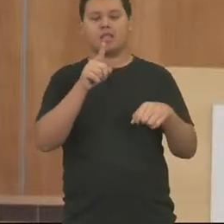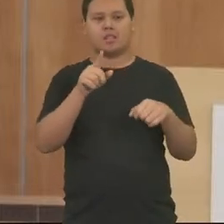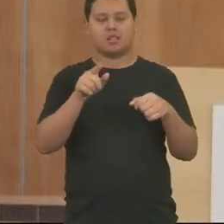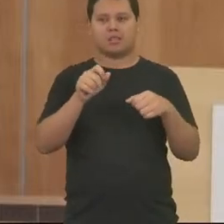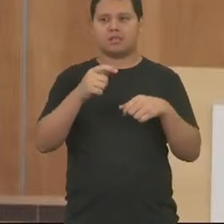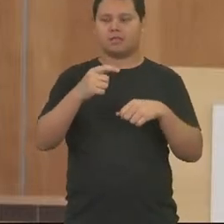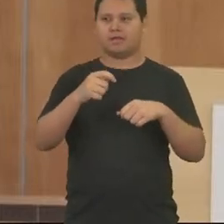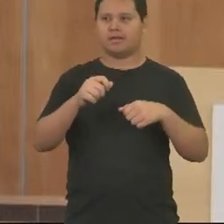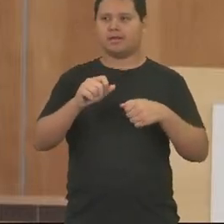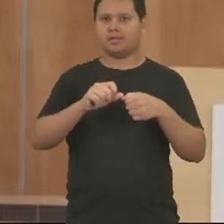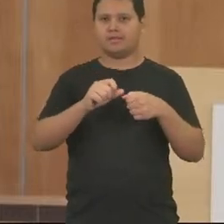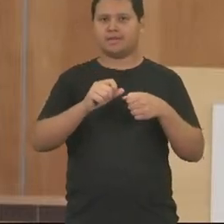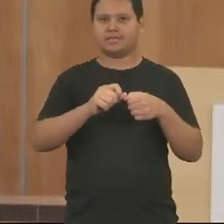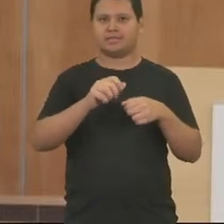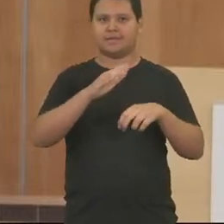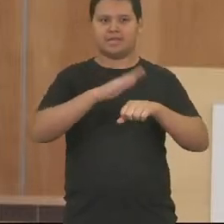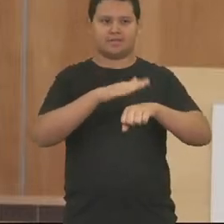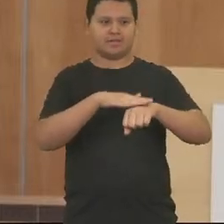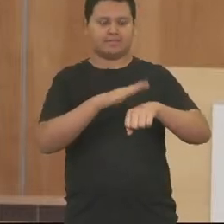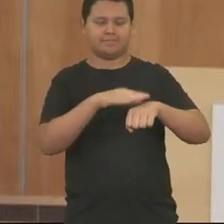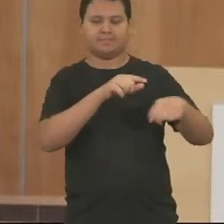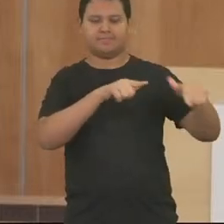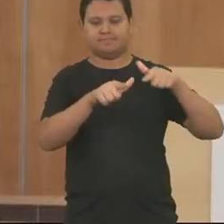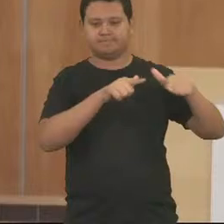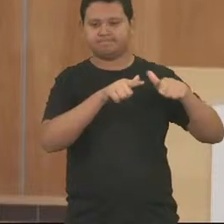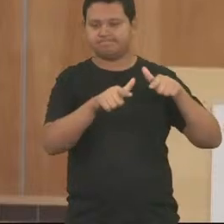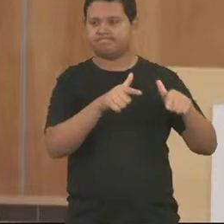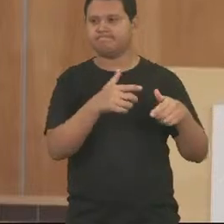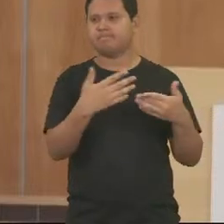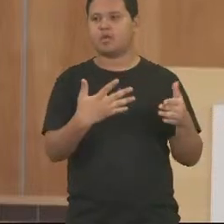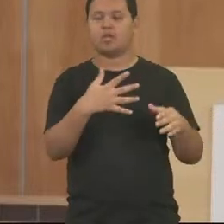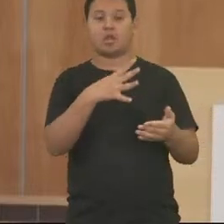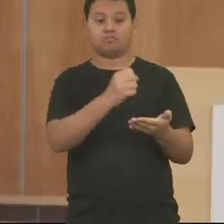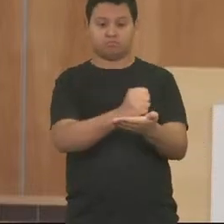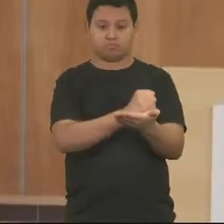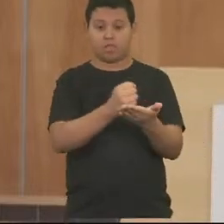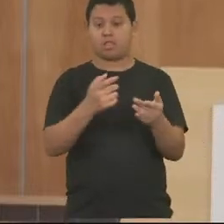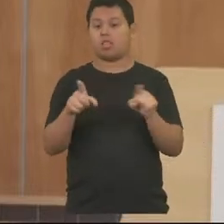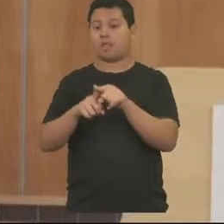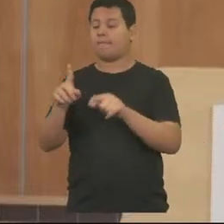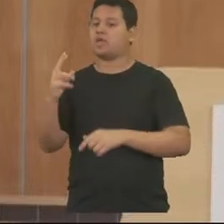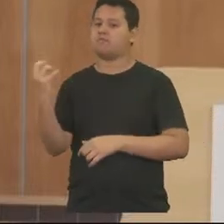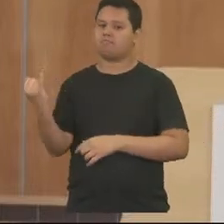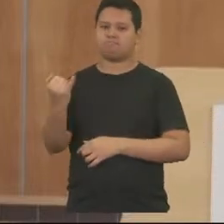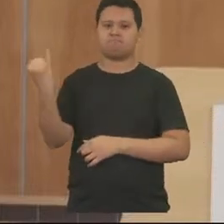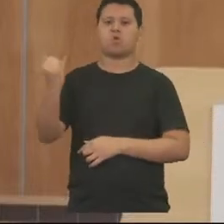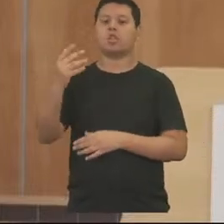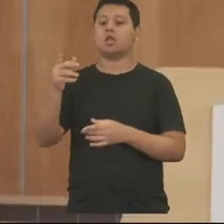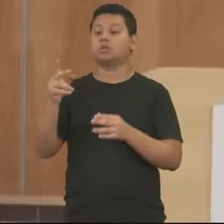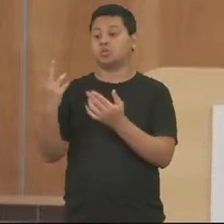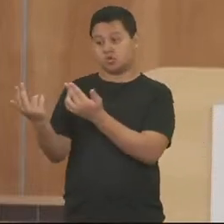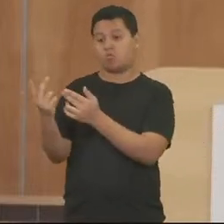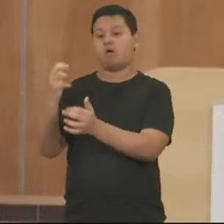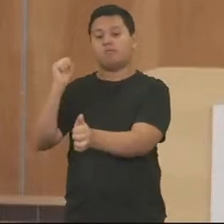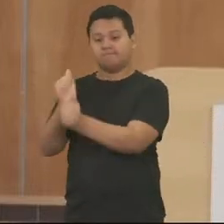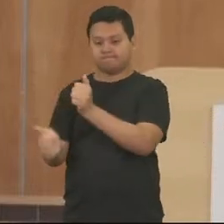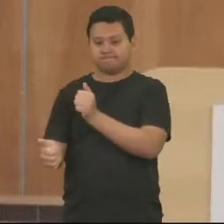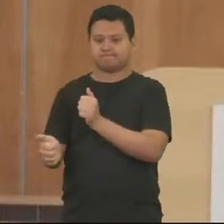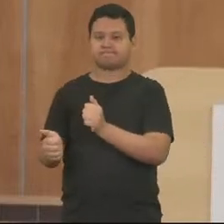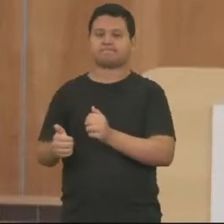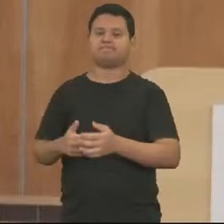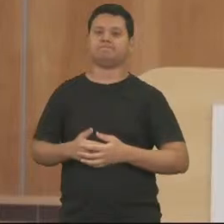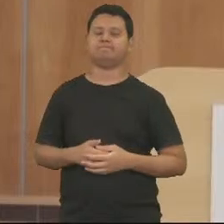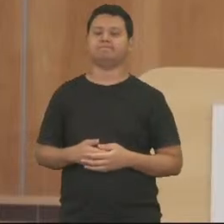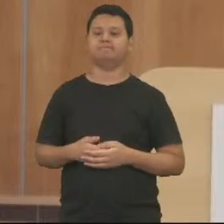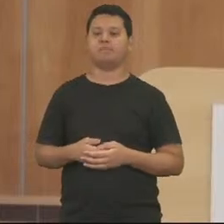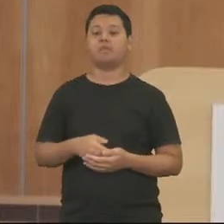Brasil, mas também na faceta do oferecimento de serviços públicos essenciais, como o esporte.